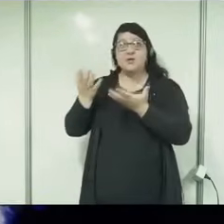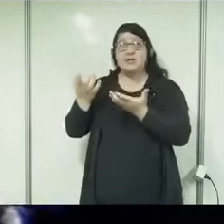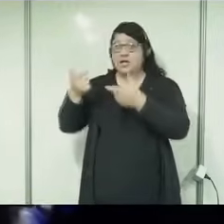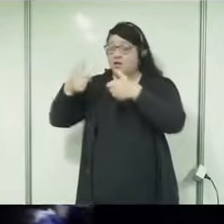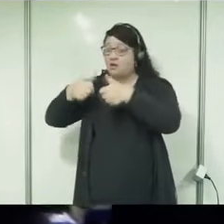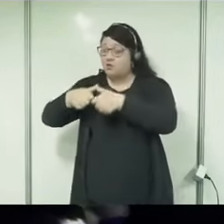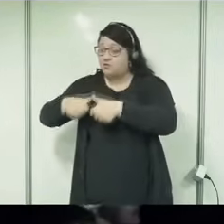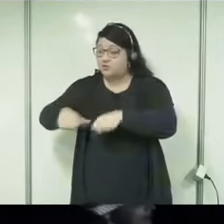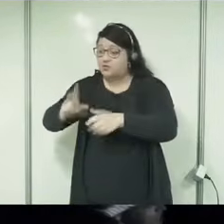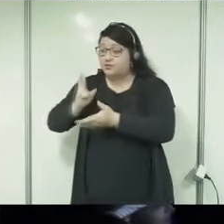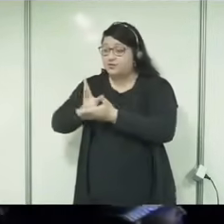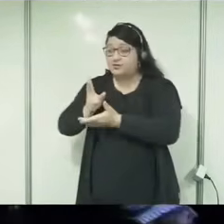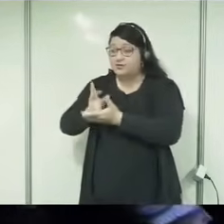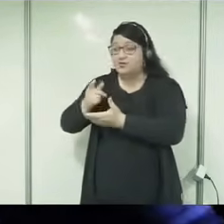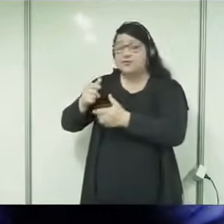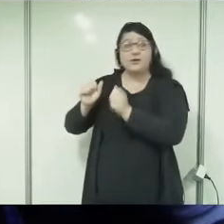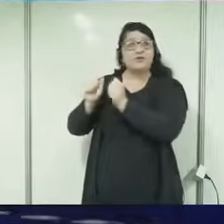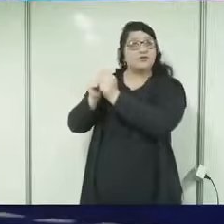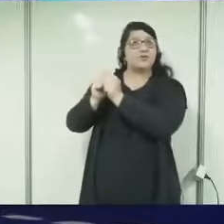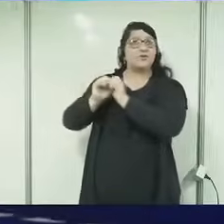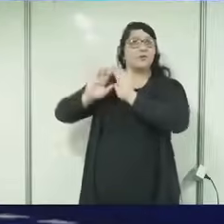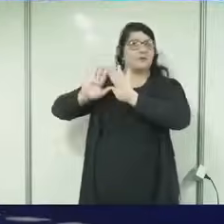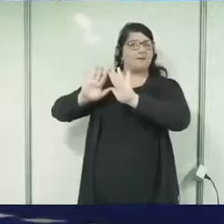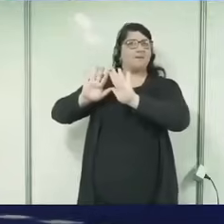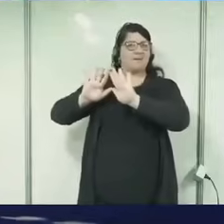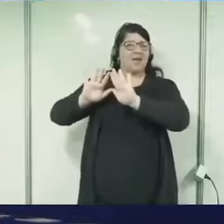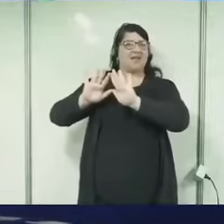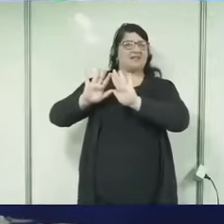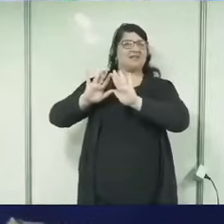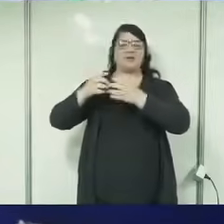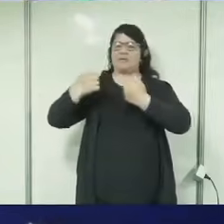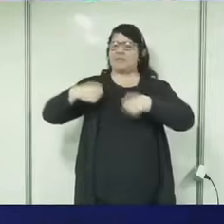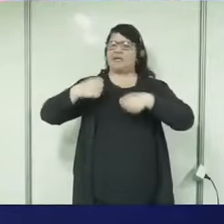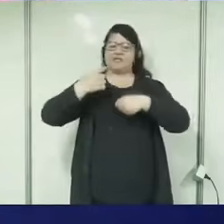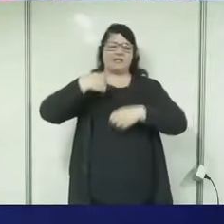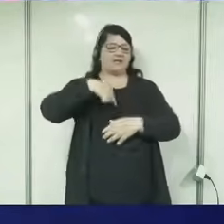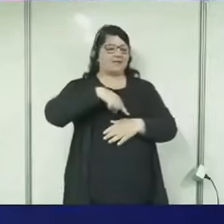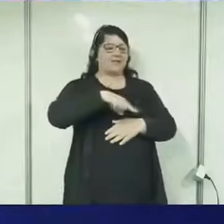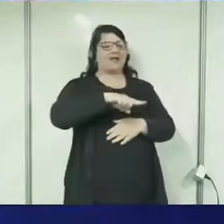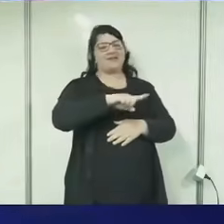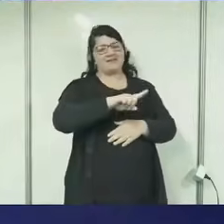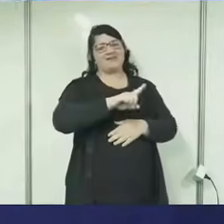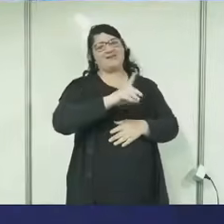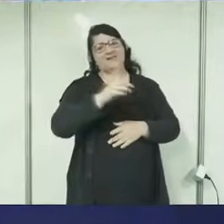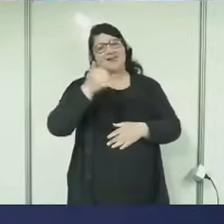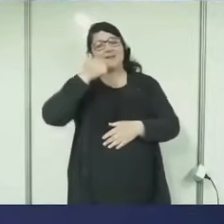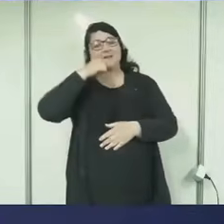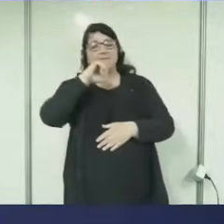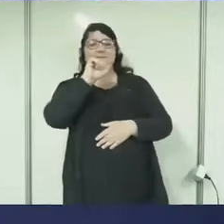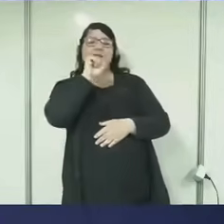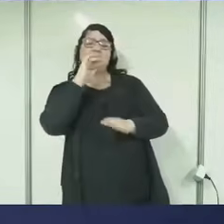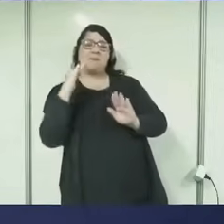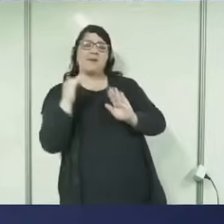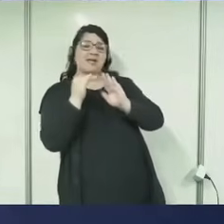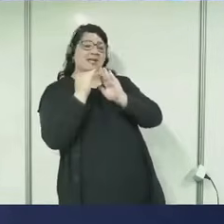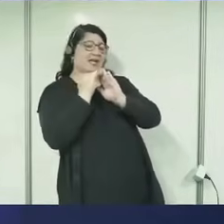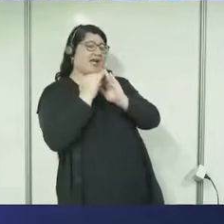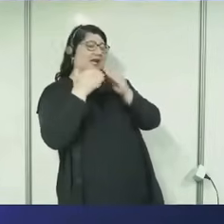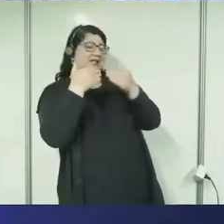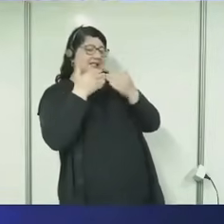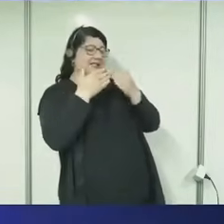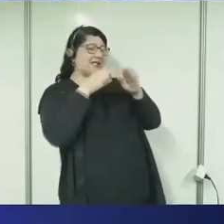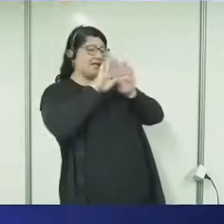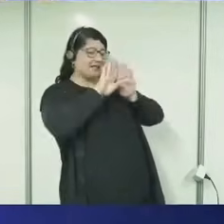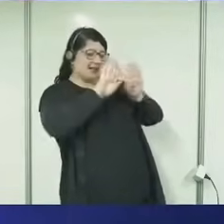o olhar de minha mãe na porta eu deixei chorando a me abençoar. E